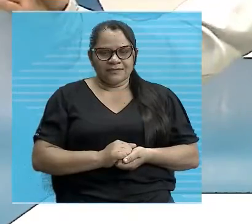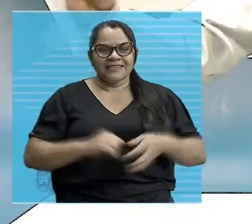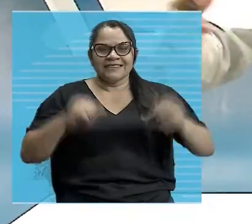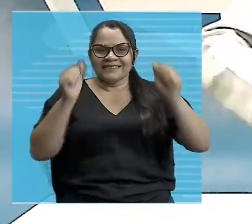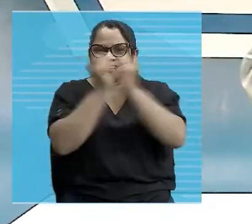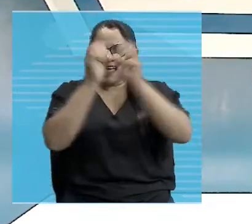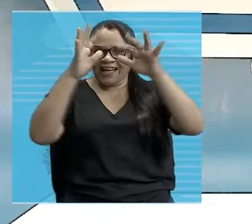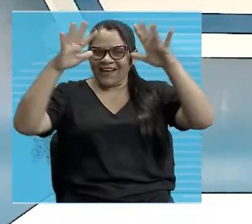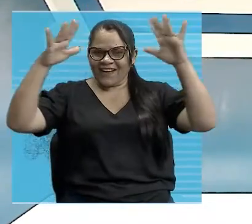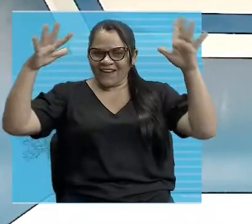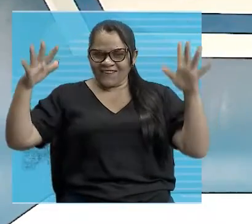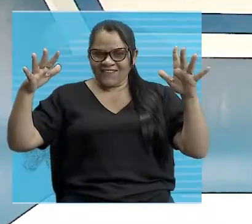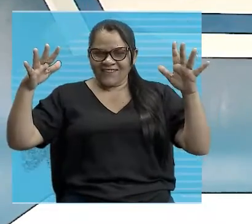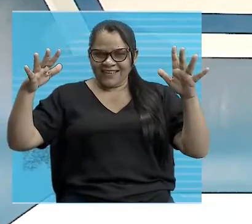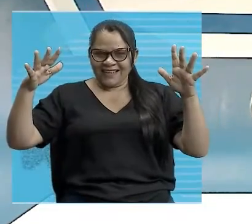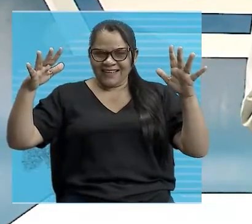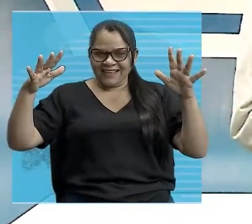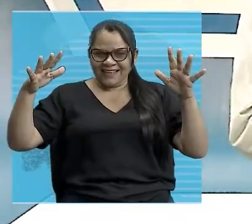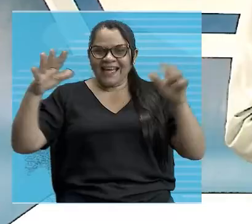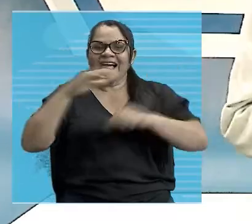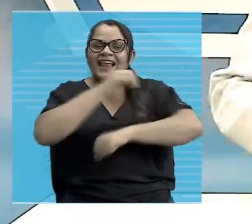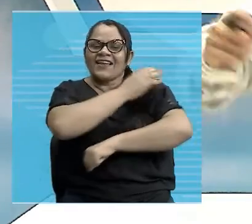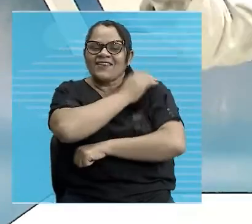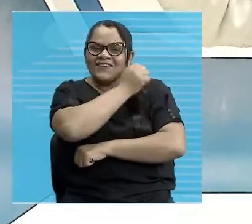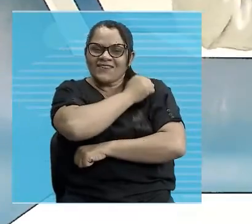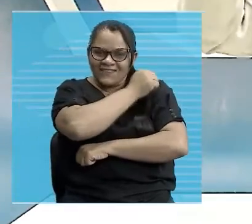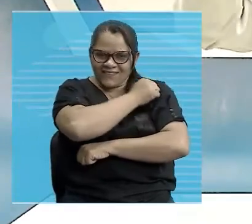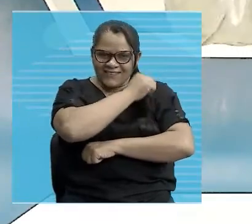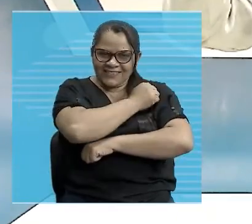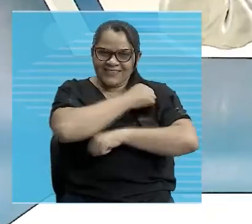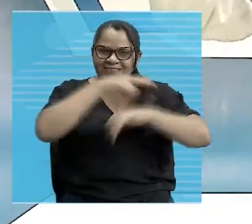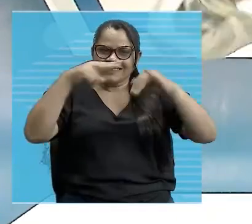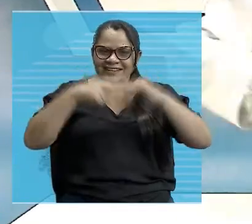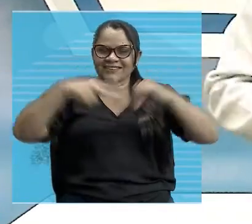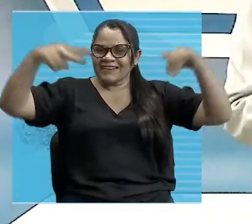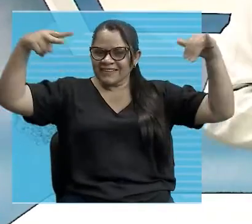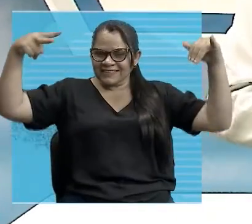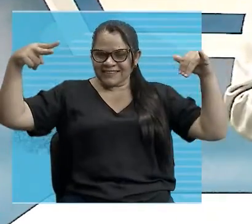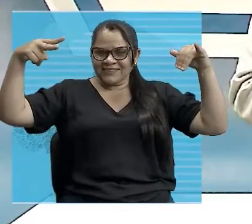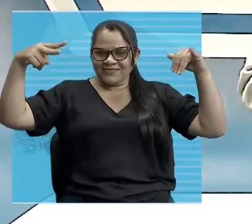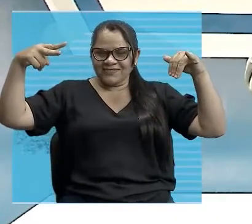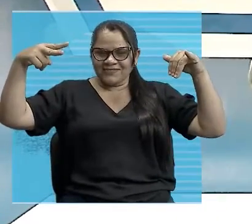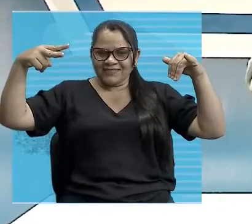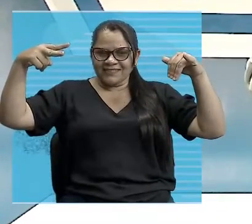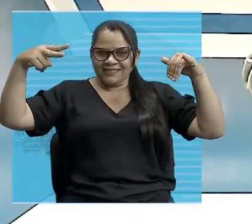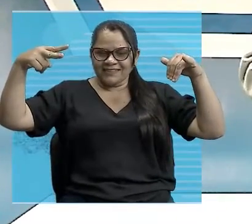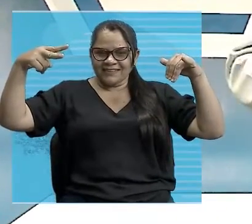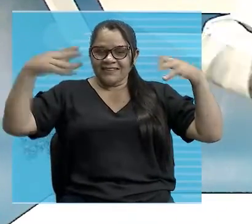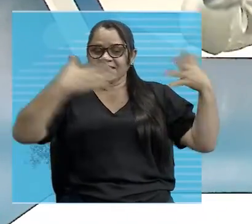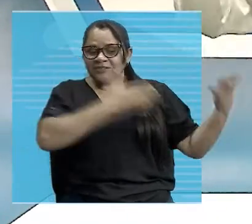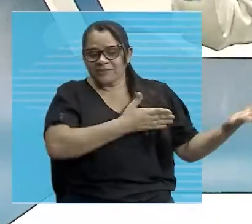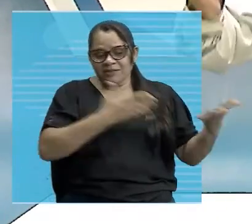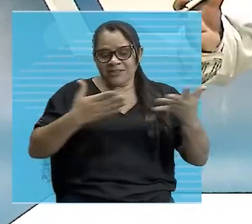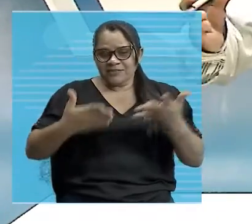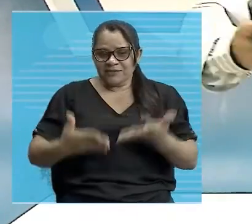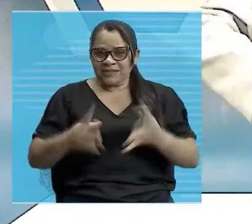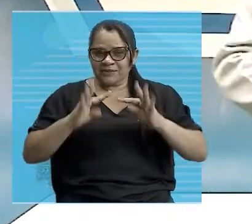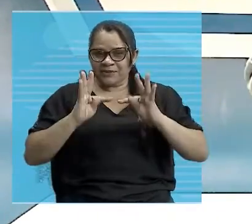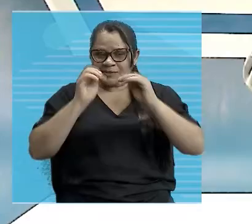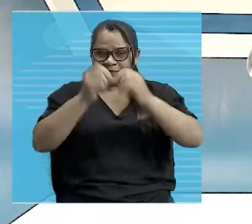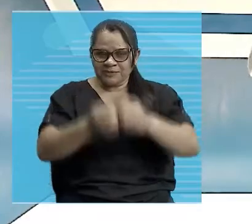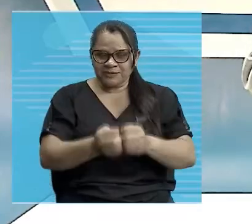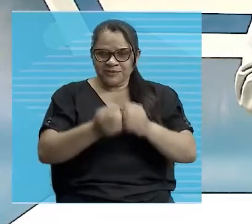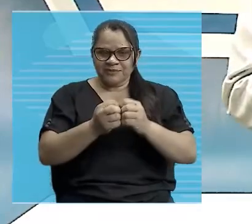salve salve alunos e alunas do canal educação sejam todos muito